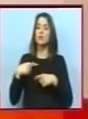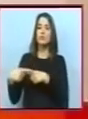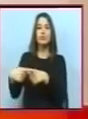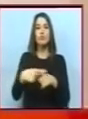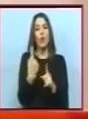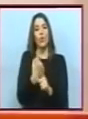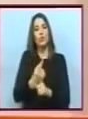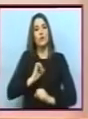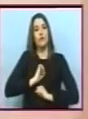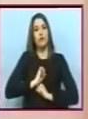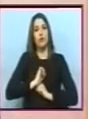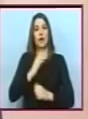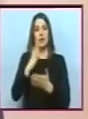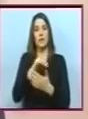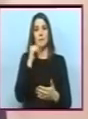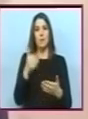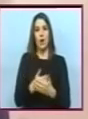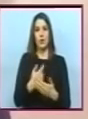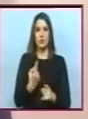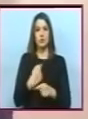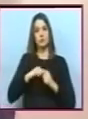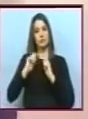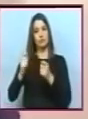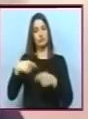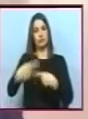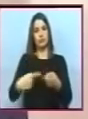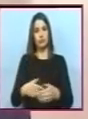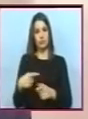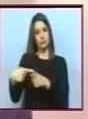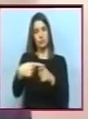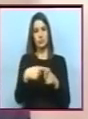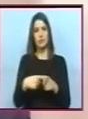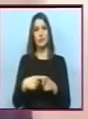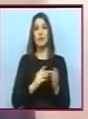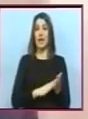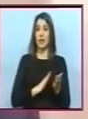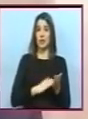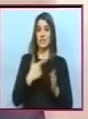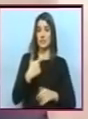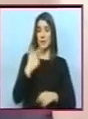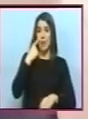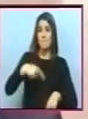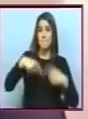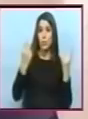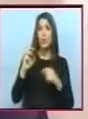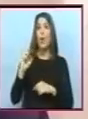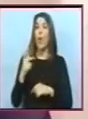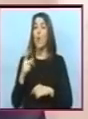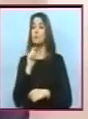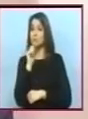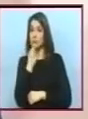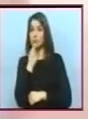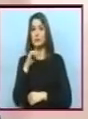bens que existirem à data da sua morte. Públicos e cerrados? É isto. Há testamentos públicos e há testamentos cerrados. Os públicos são aqueles que são feitos